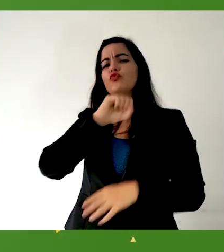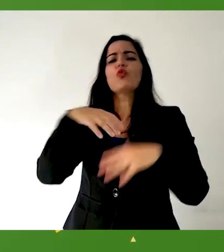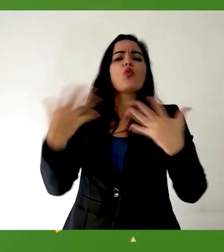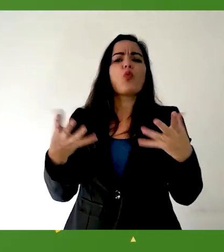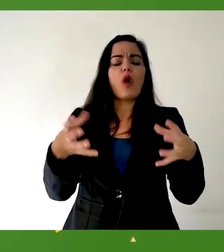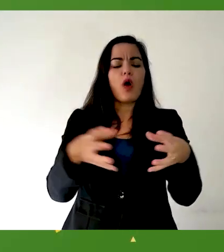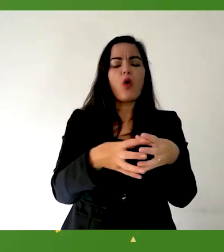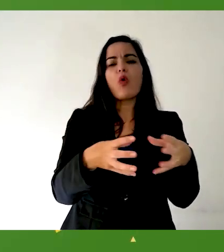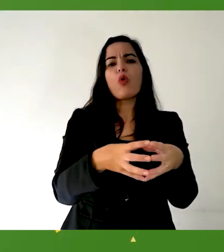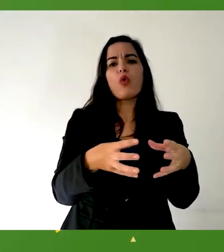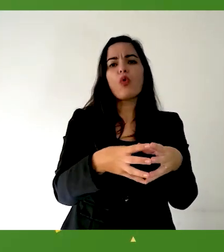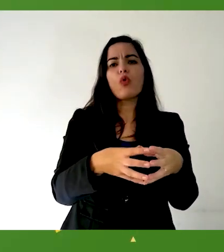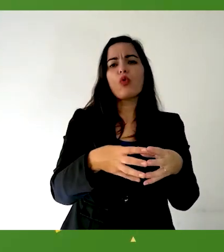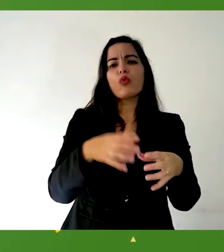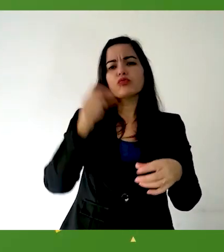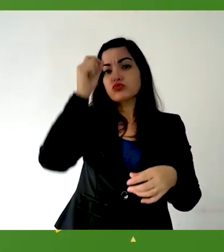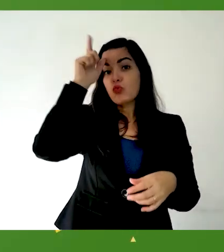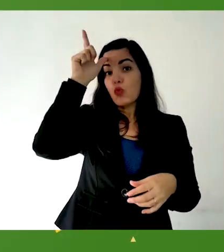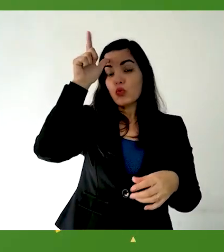qual cultura?